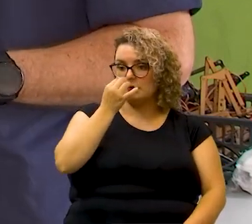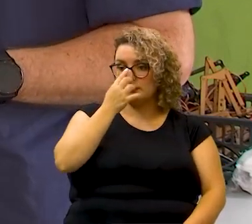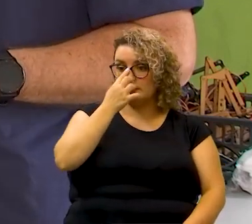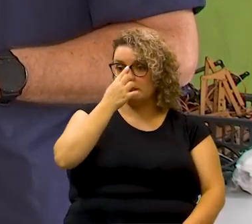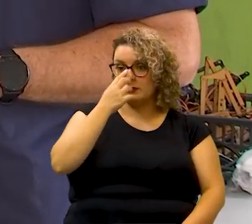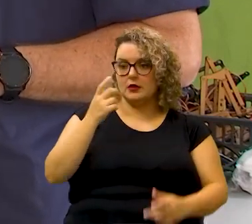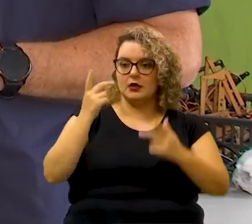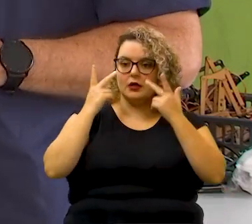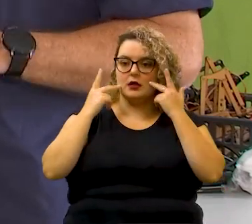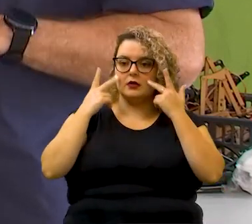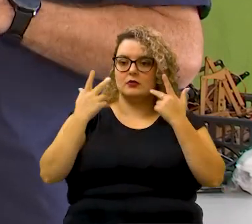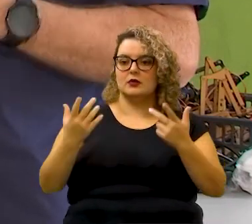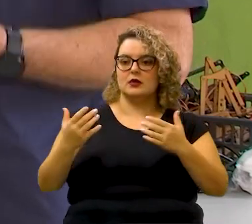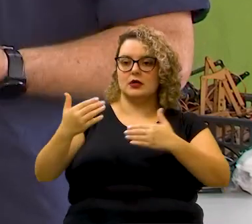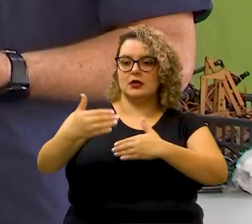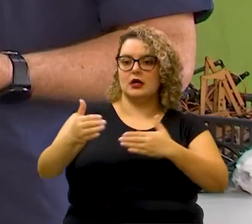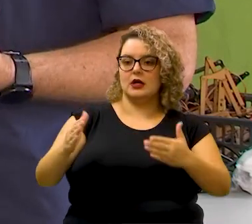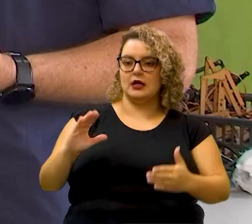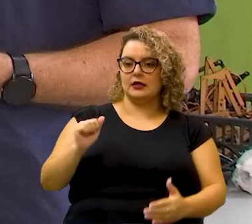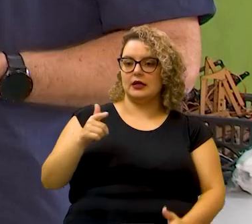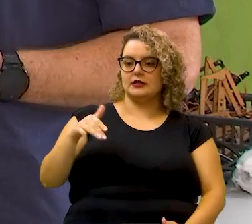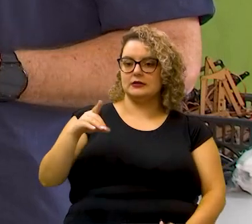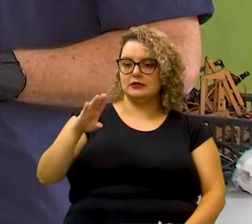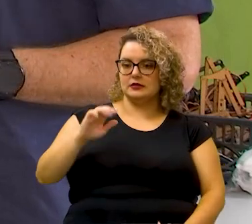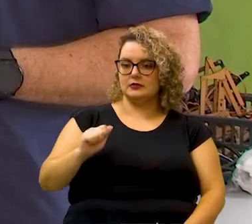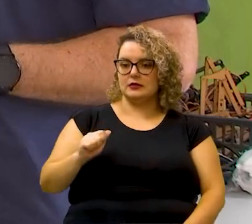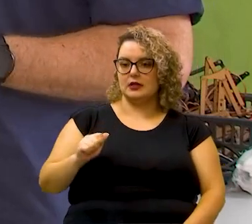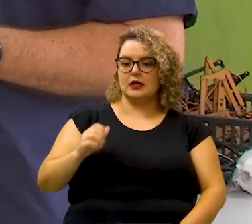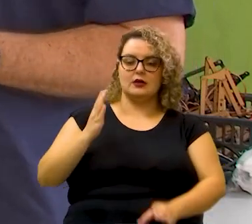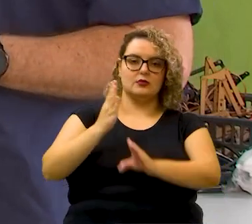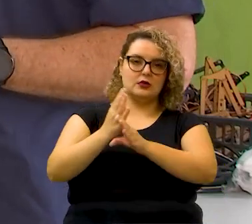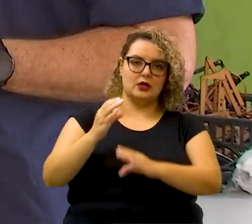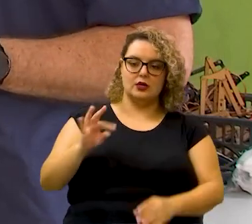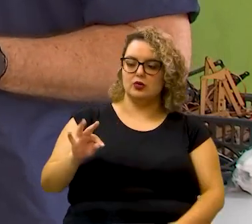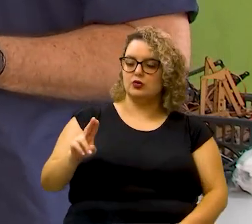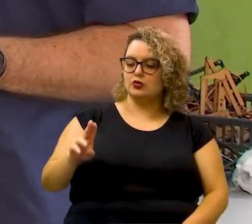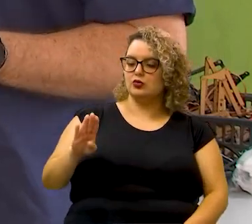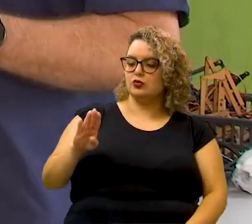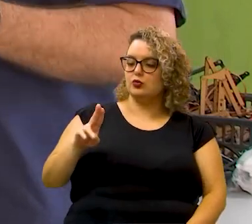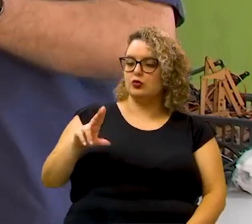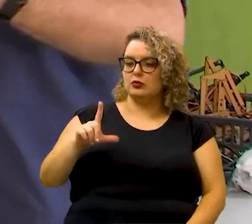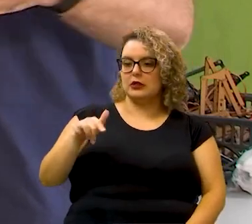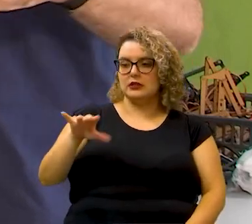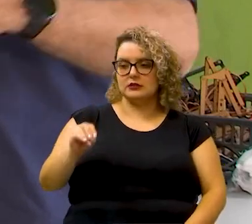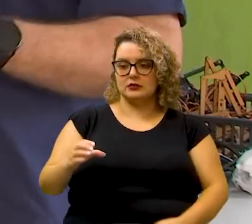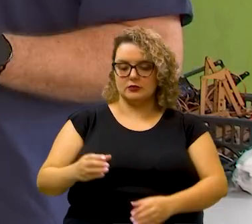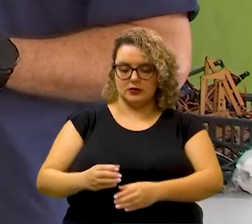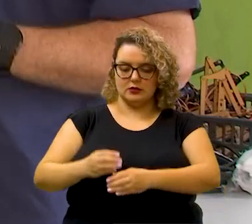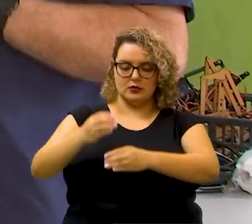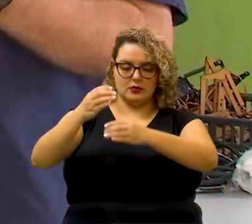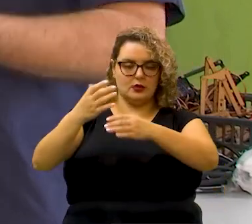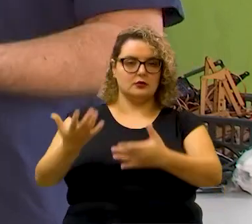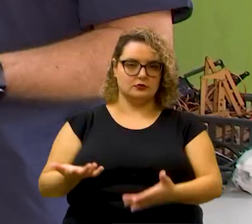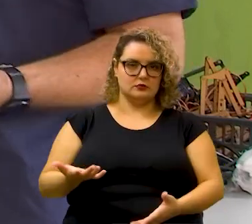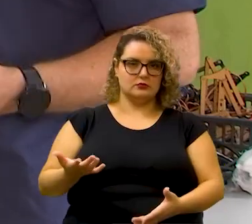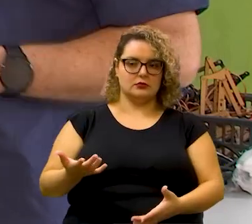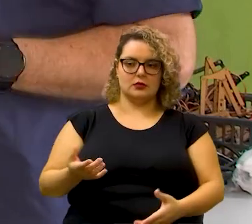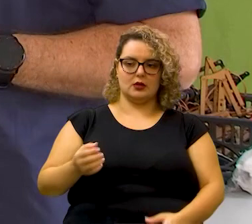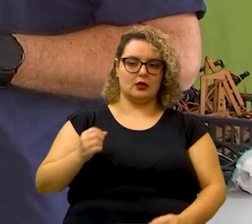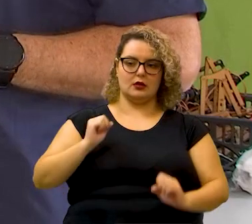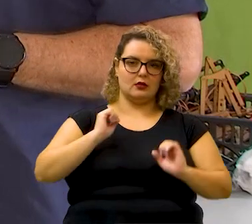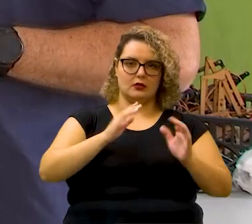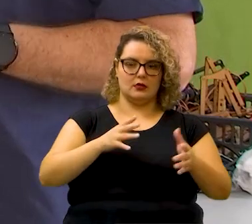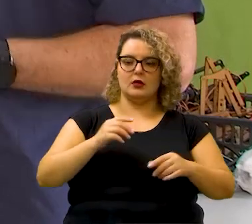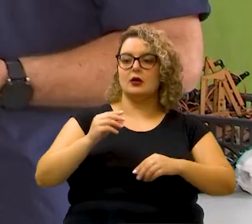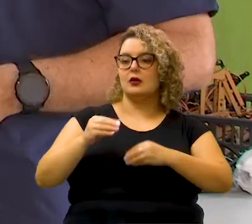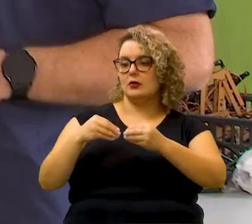exemplo, é muito comum em caçambas de obras você achar essas tubulações, você achar esses pedaços de canos que seriam jogados fora.